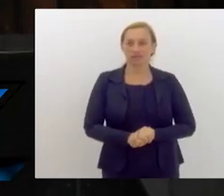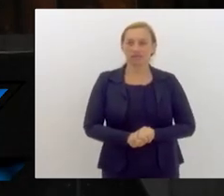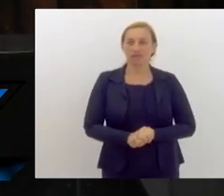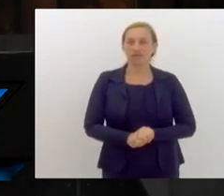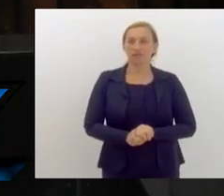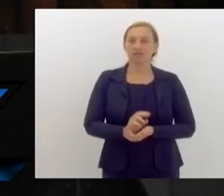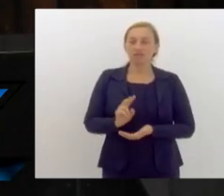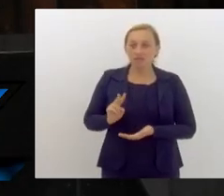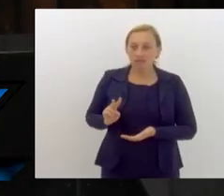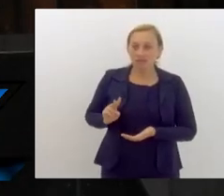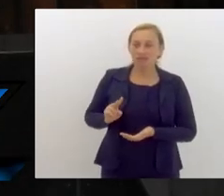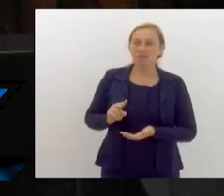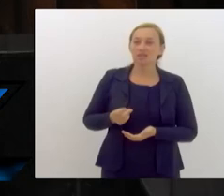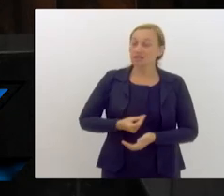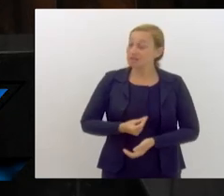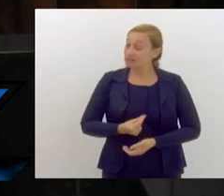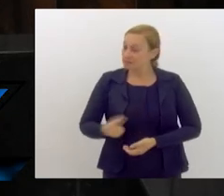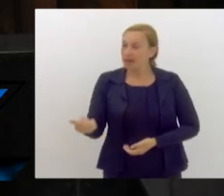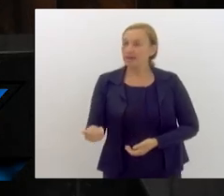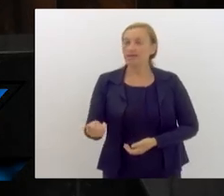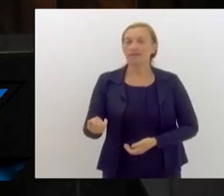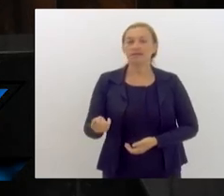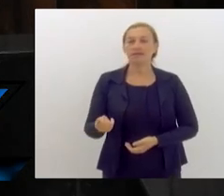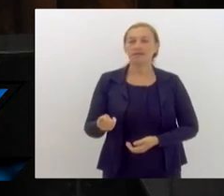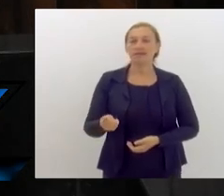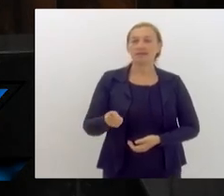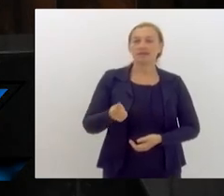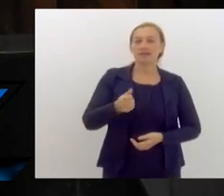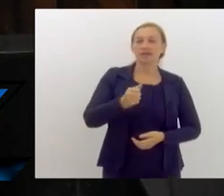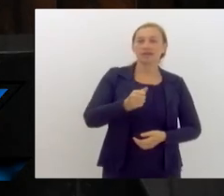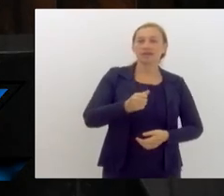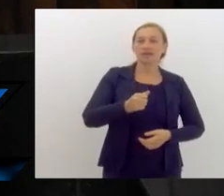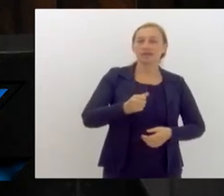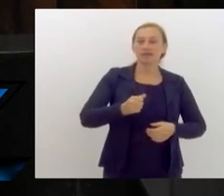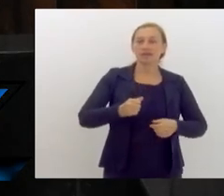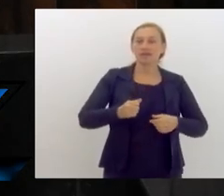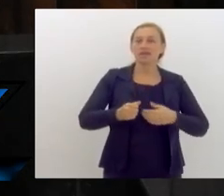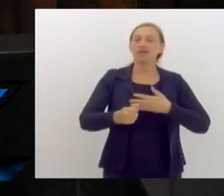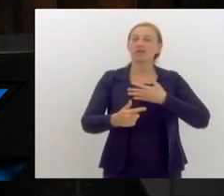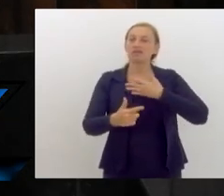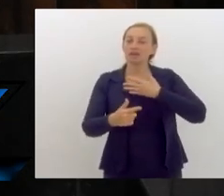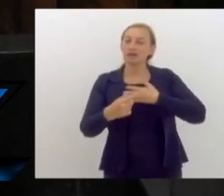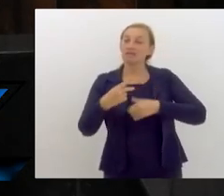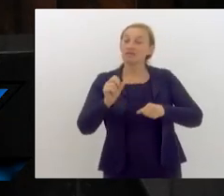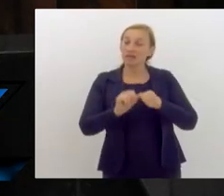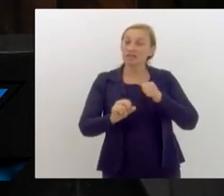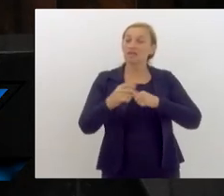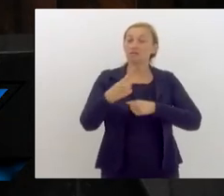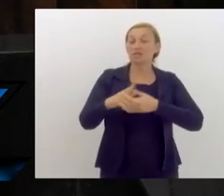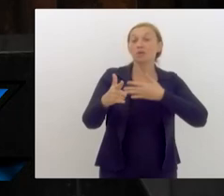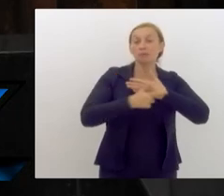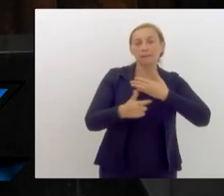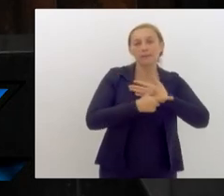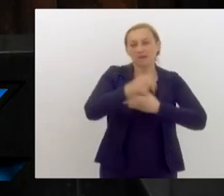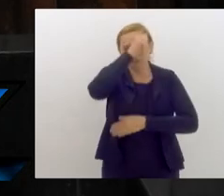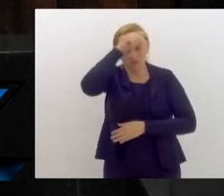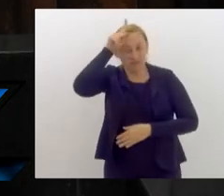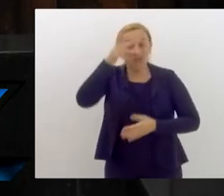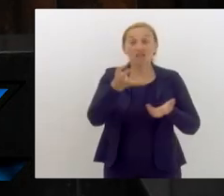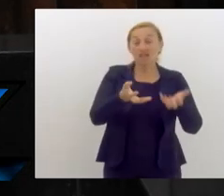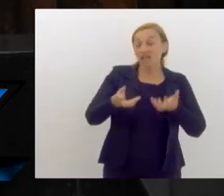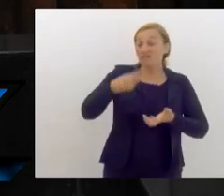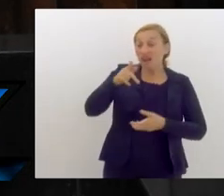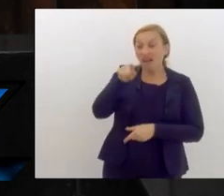da cadeira de prefeito e fazer o seu dever de casa Então o que ele tava querendo falar